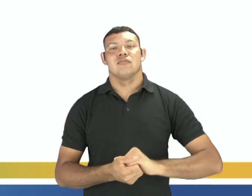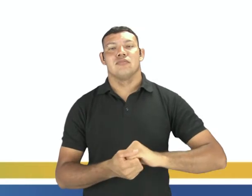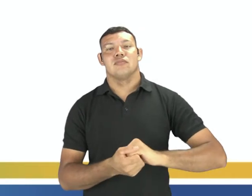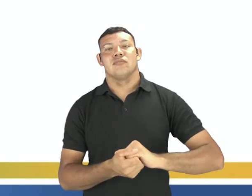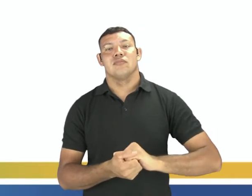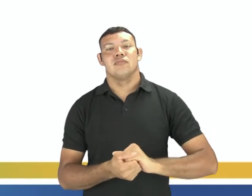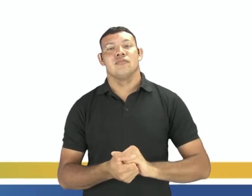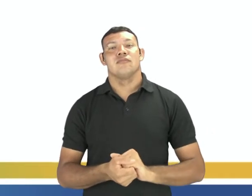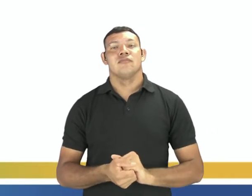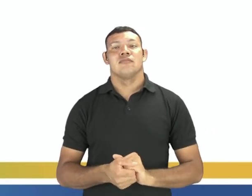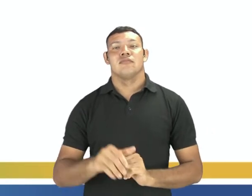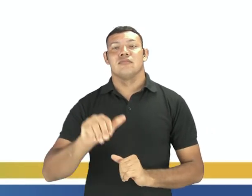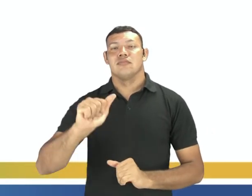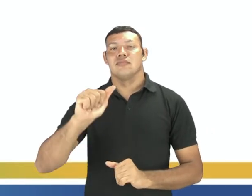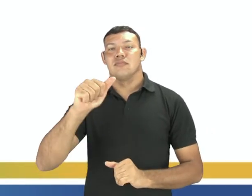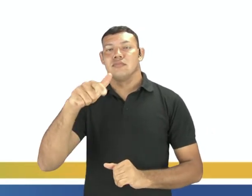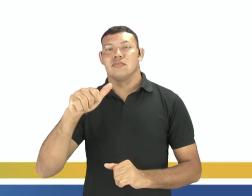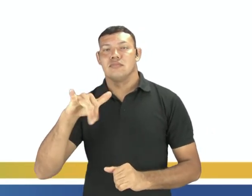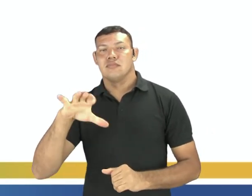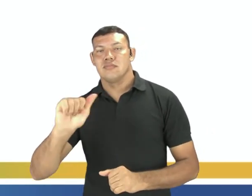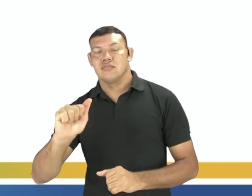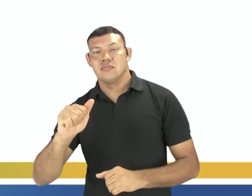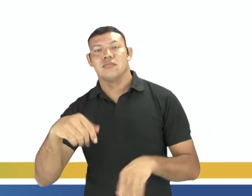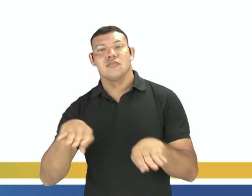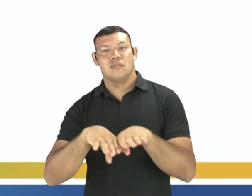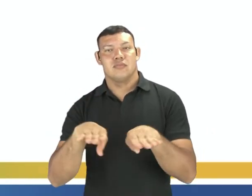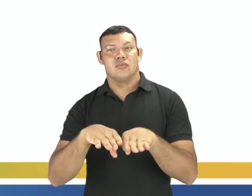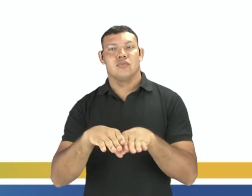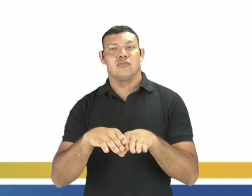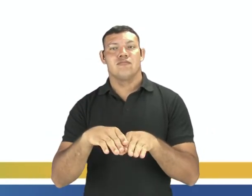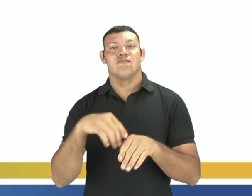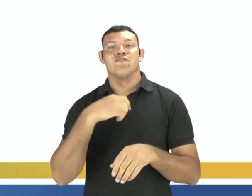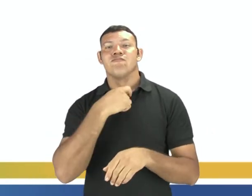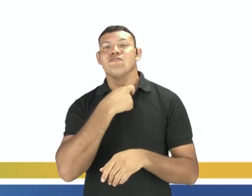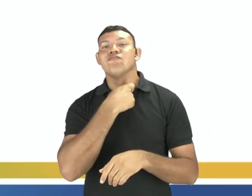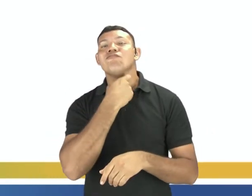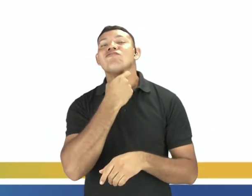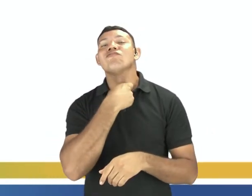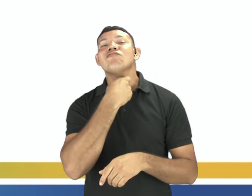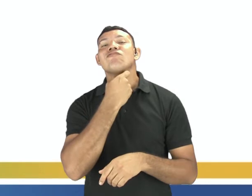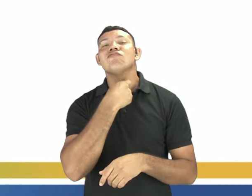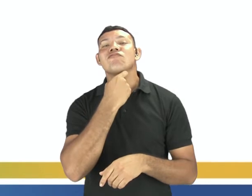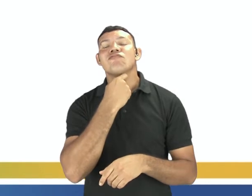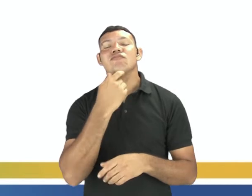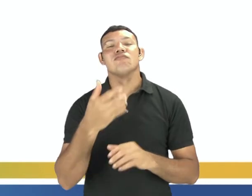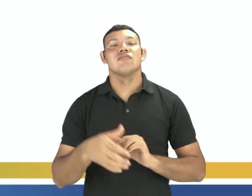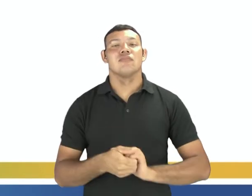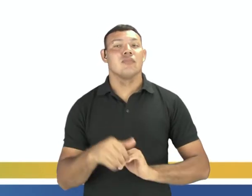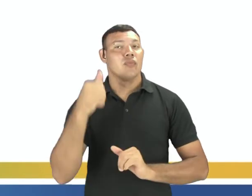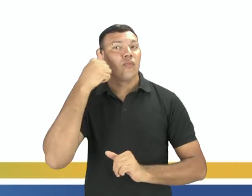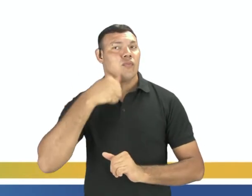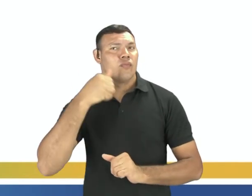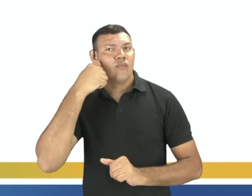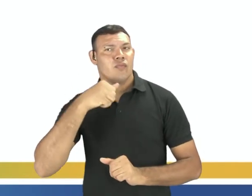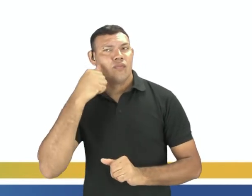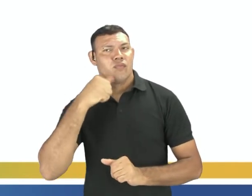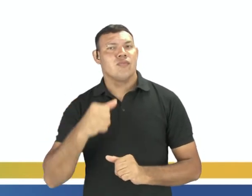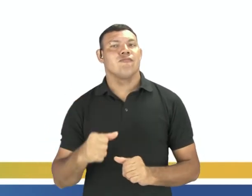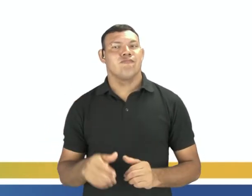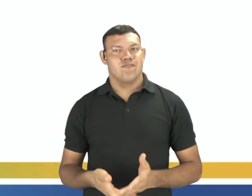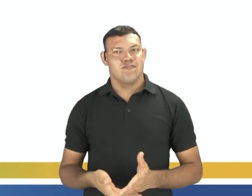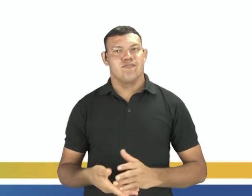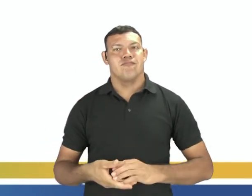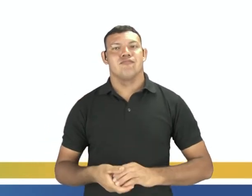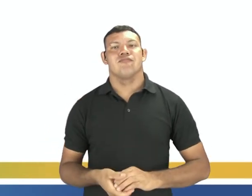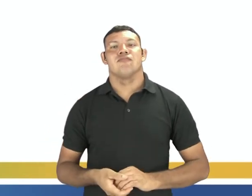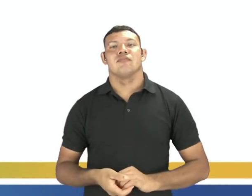axilas, além da alteração da voz. Nos ovários, no caso das meninas, das mulheres, são glândulas do